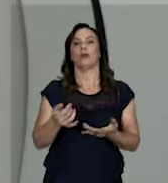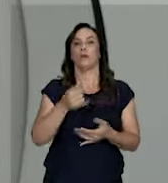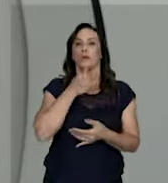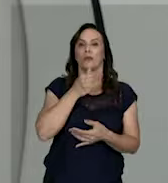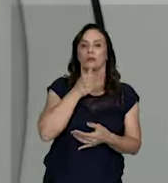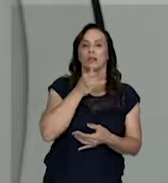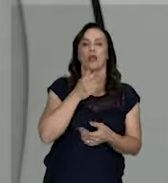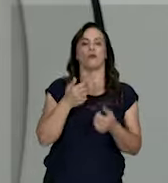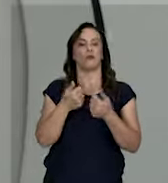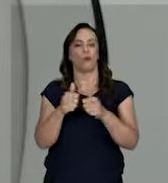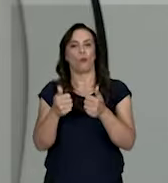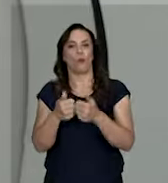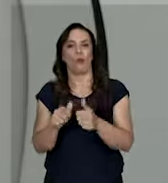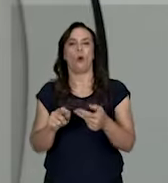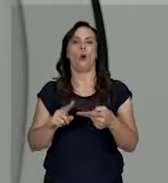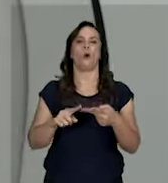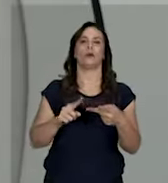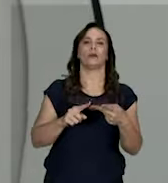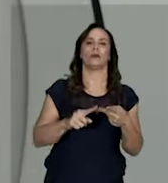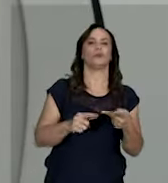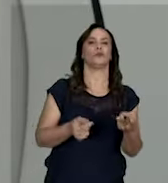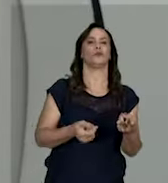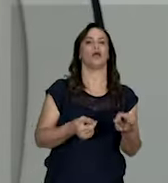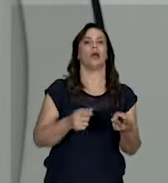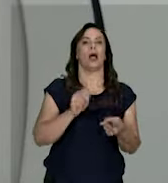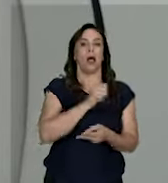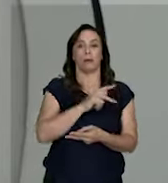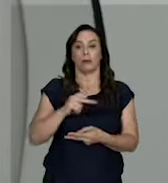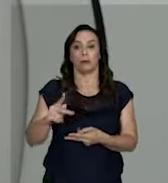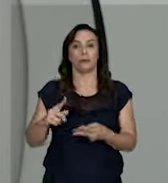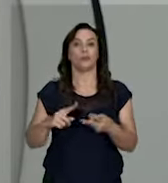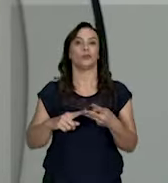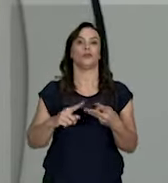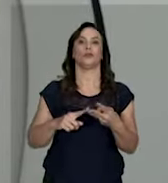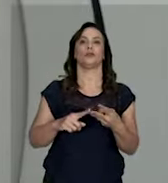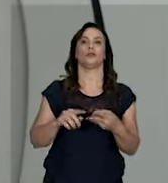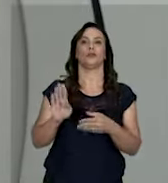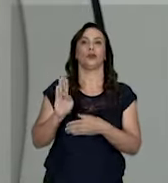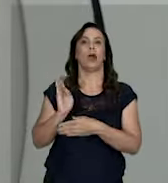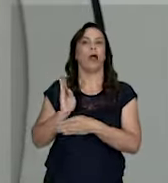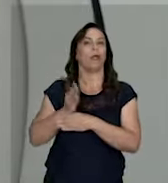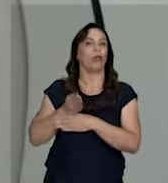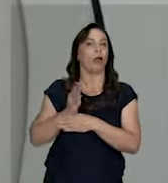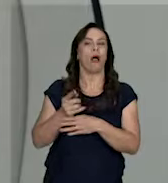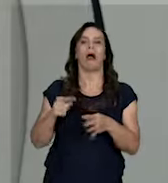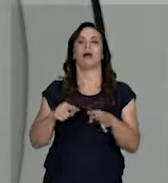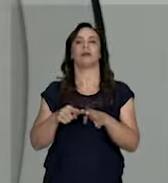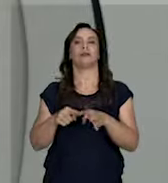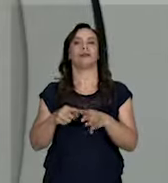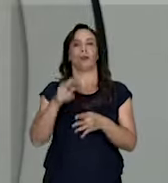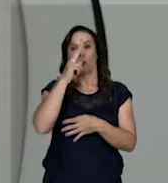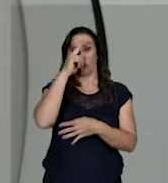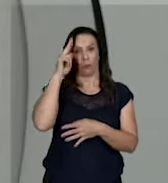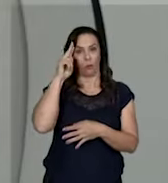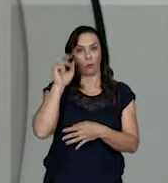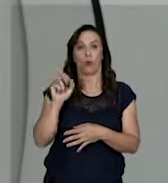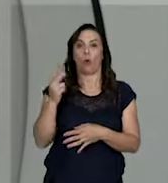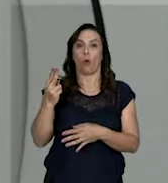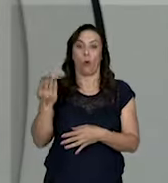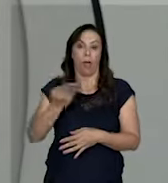transporte público, aplicativos, táxis, ou até mesmo estar com um amigo que não bebe para ser o